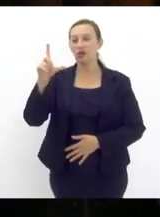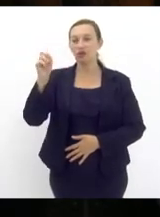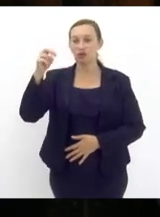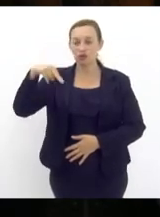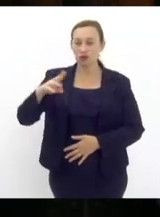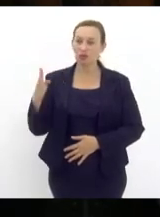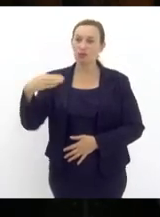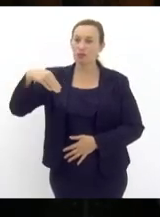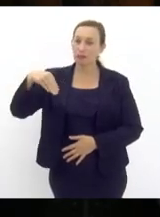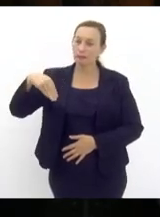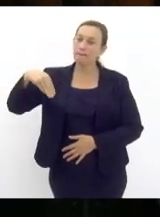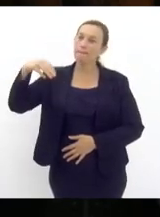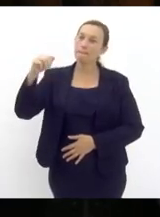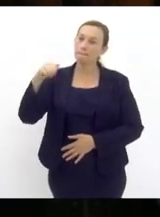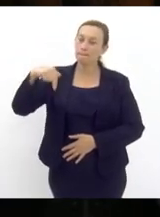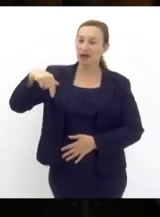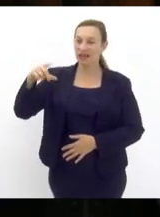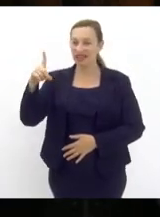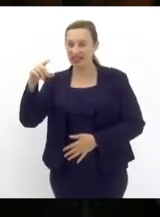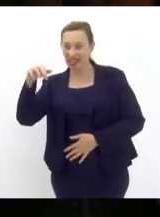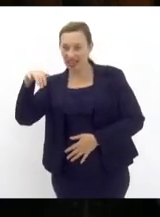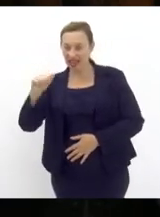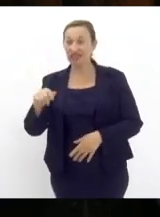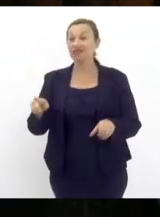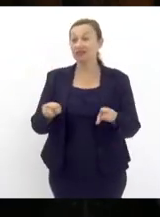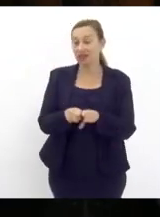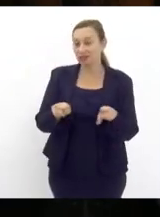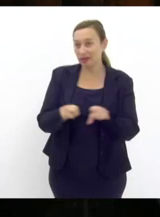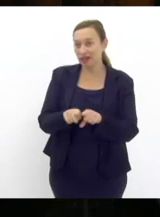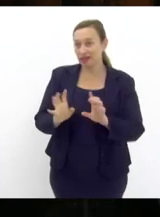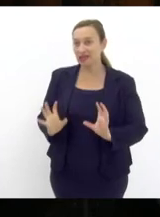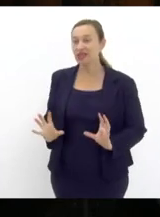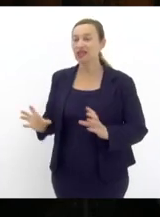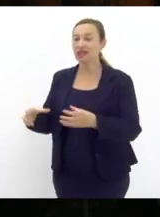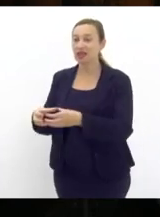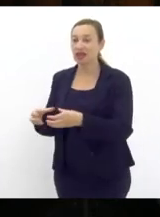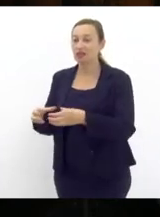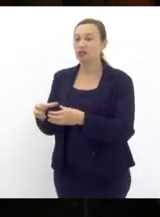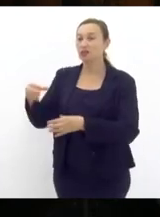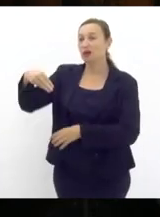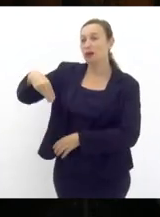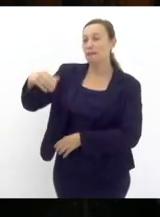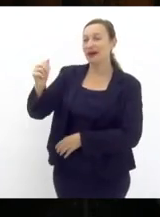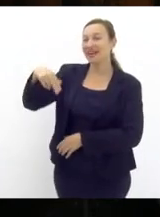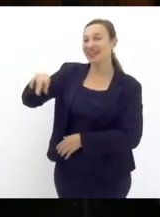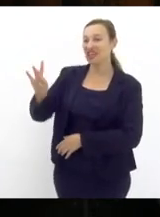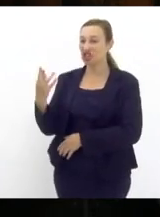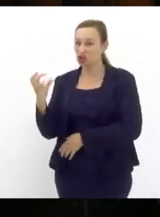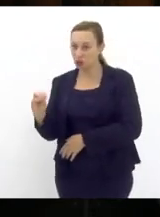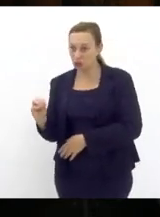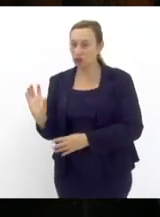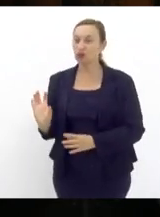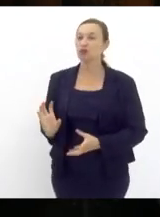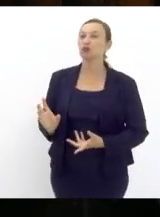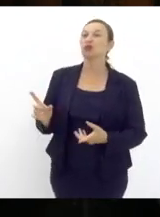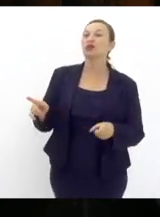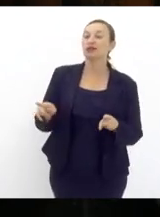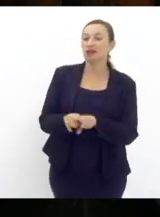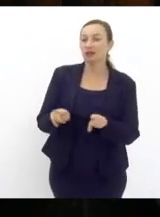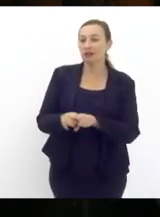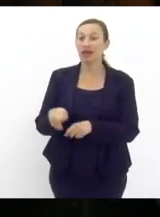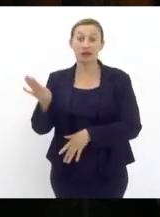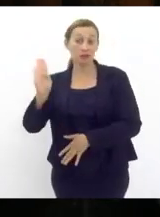em Manguinhos o conjunto Nelson Mandela e temos em Botafogo